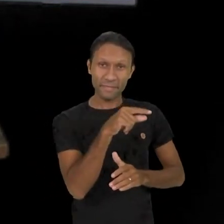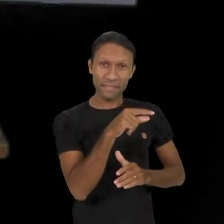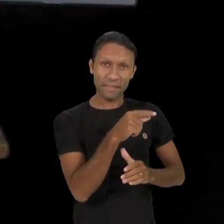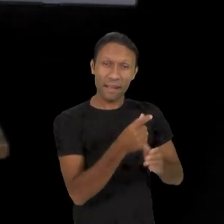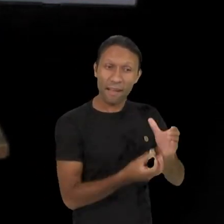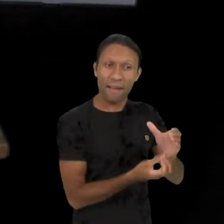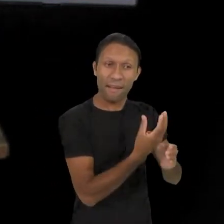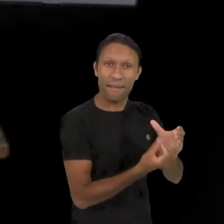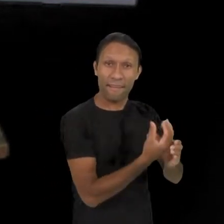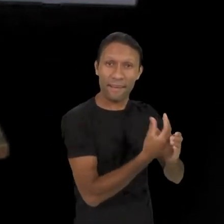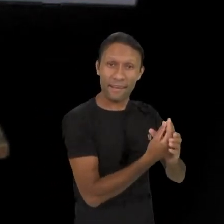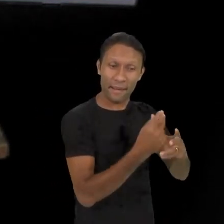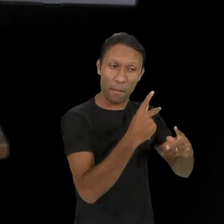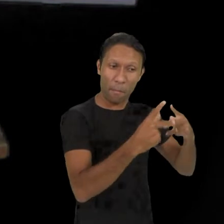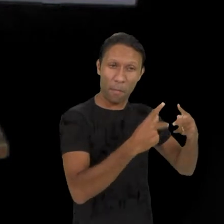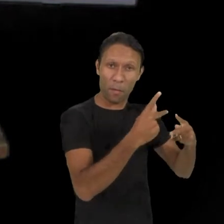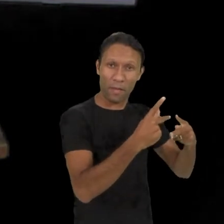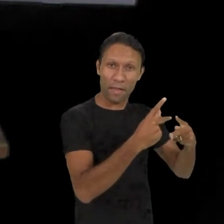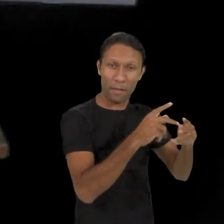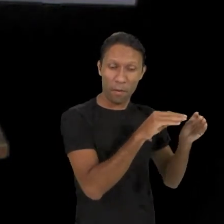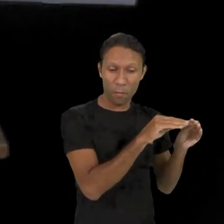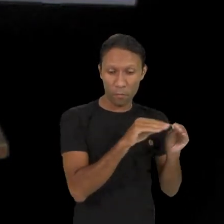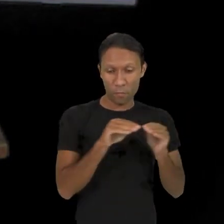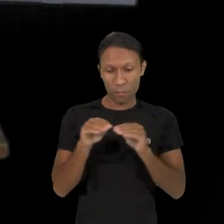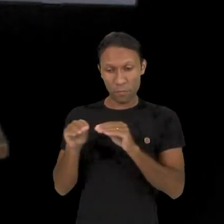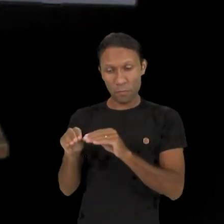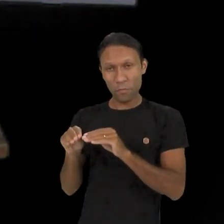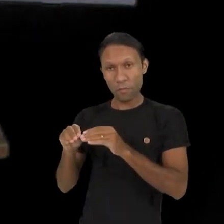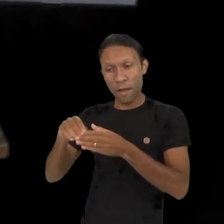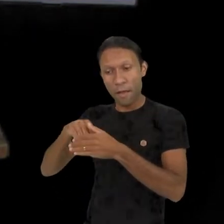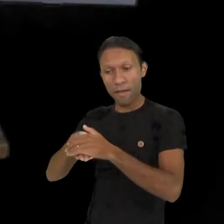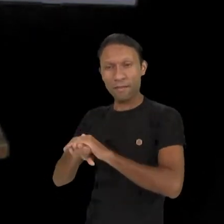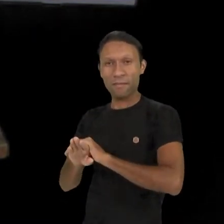lipídios. Tá? Então, por exemplo, você vai ter